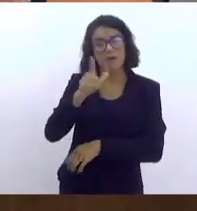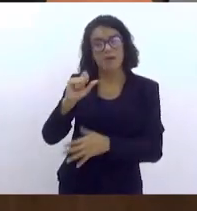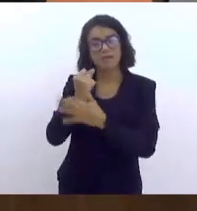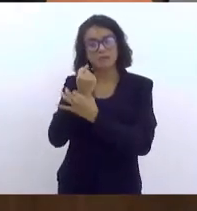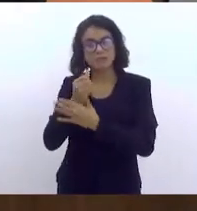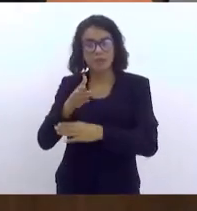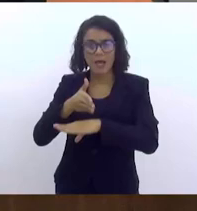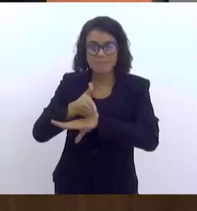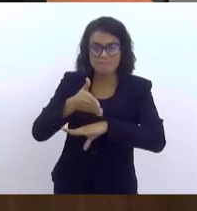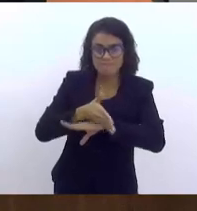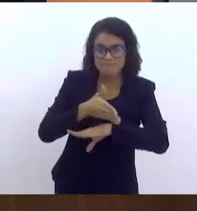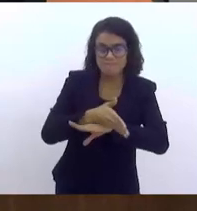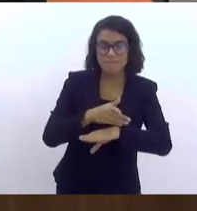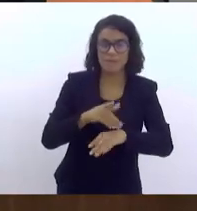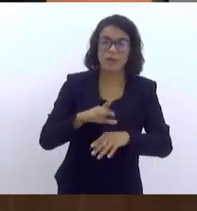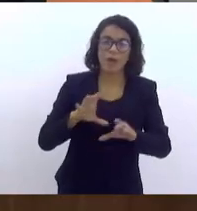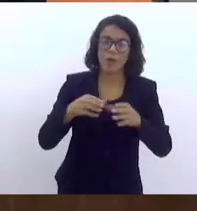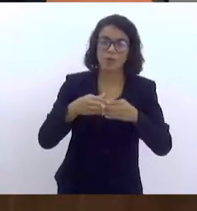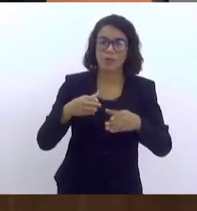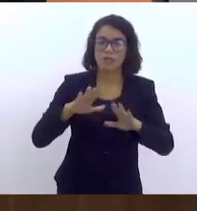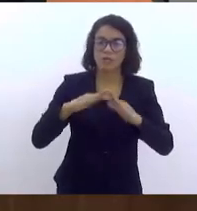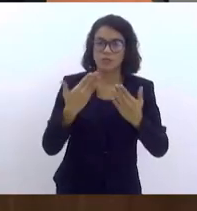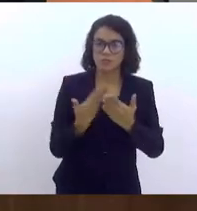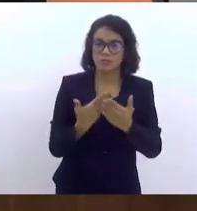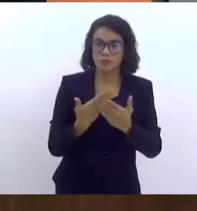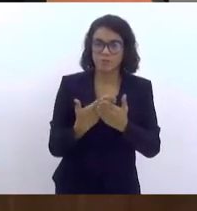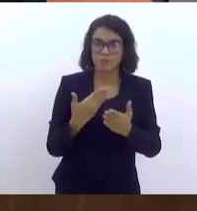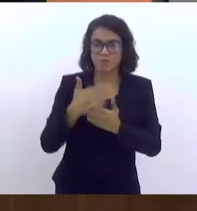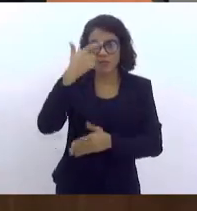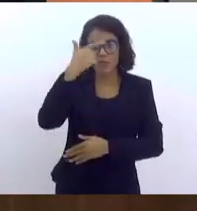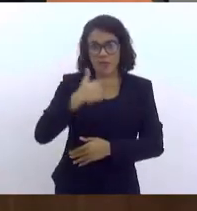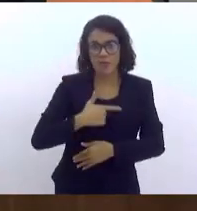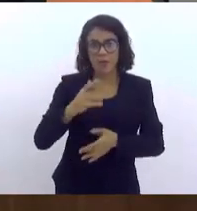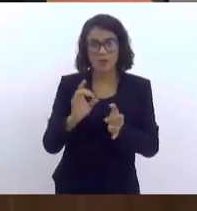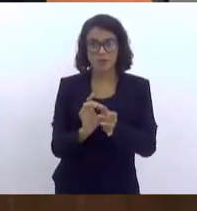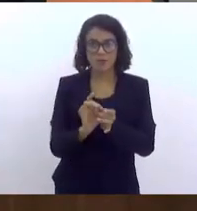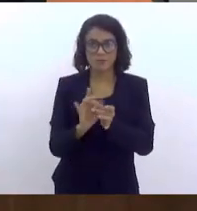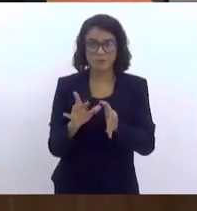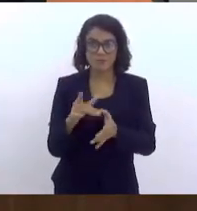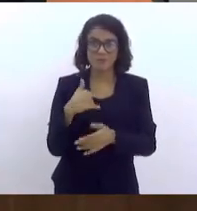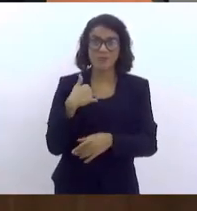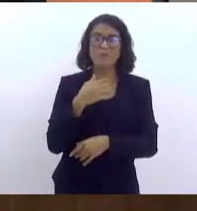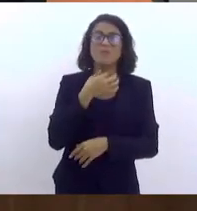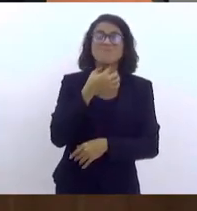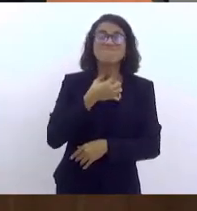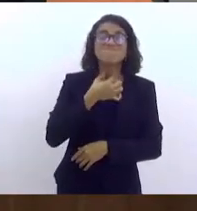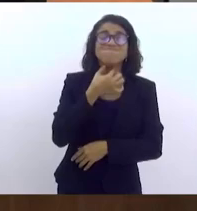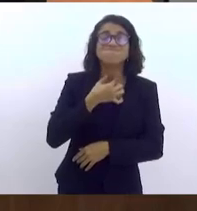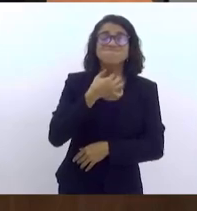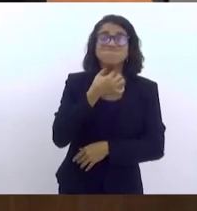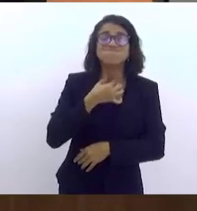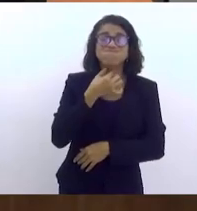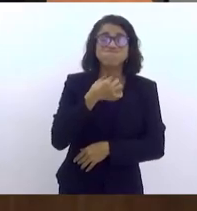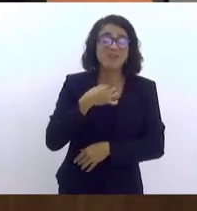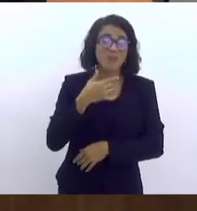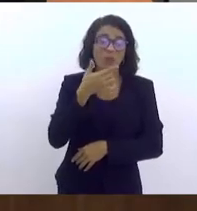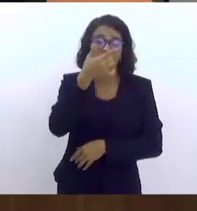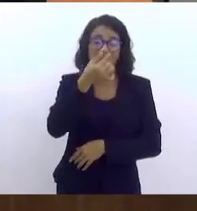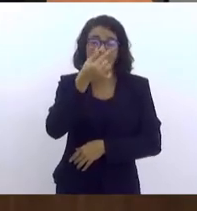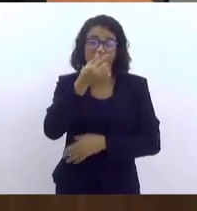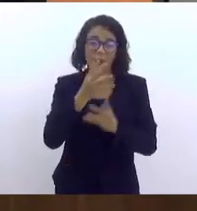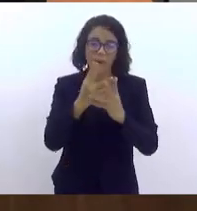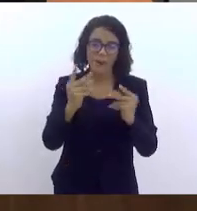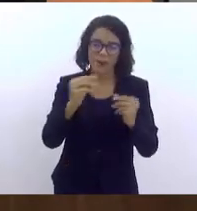essedutividade para comunidade escolar Eu queria colocar disponível Desculpa tô um pouco rouca que eu tô saindo num quadro gripal mas não é